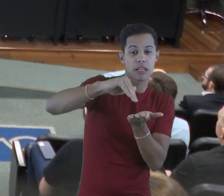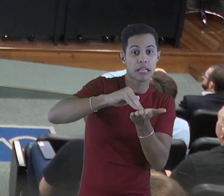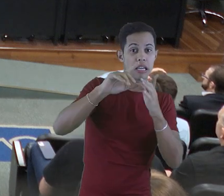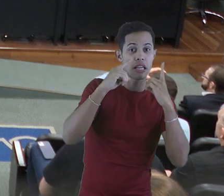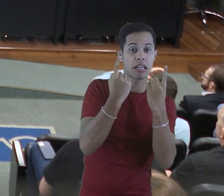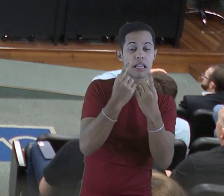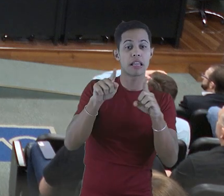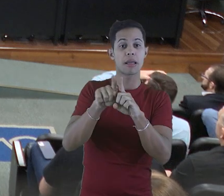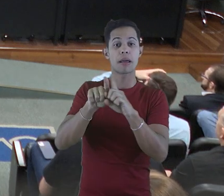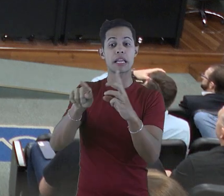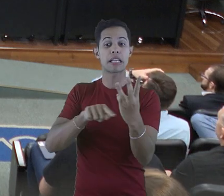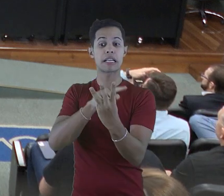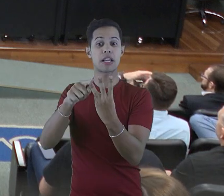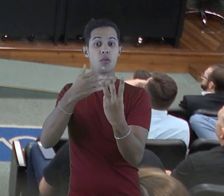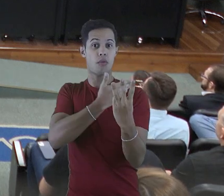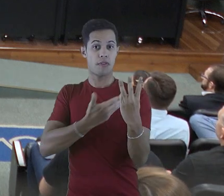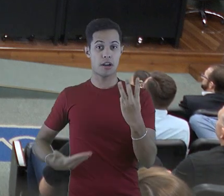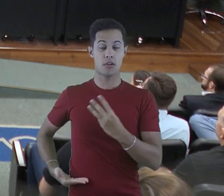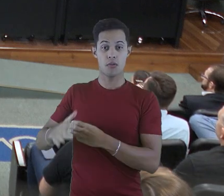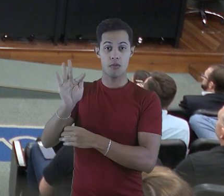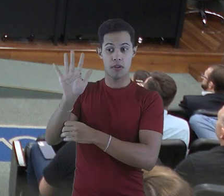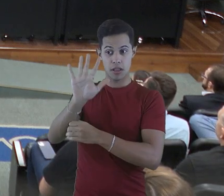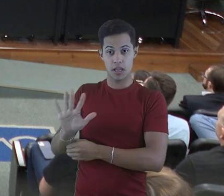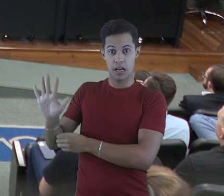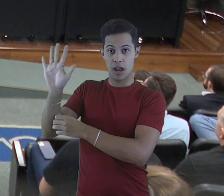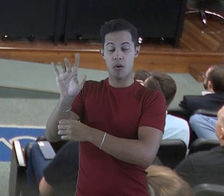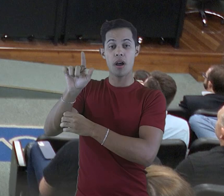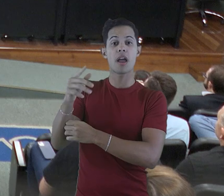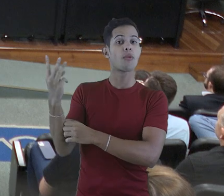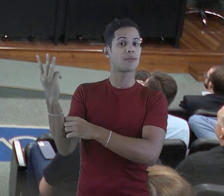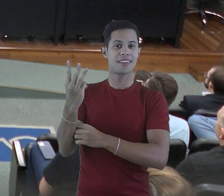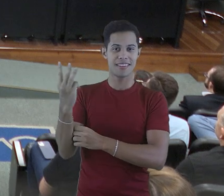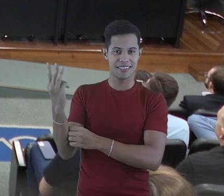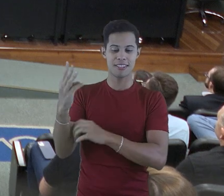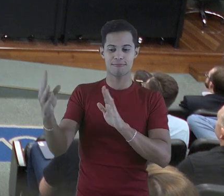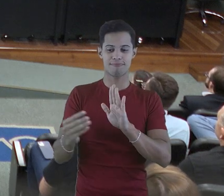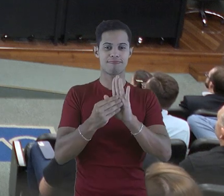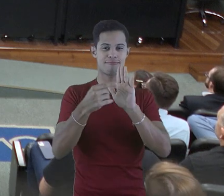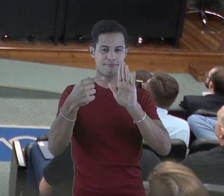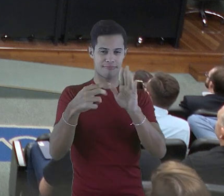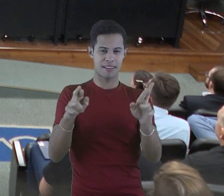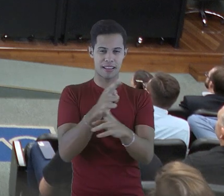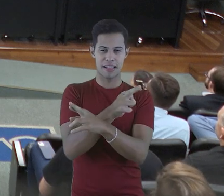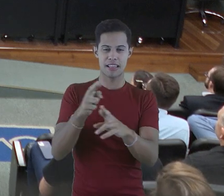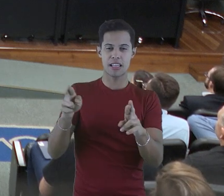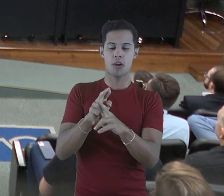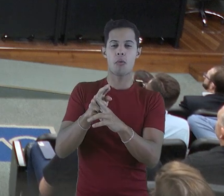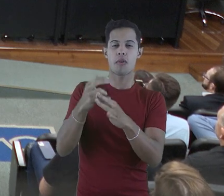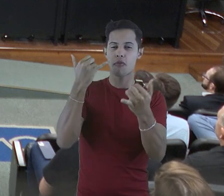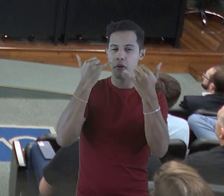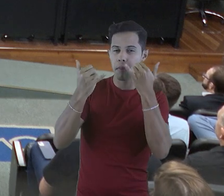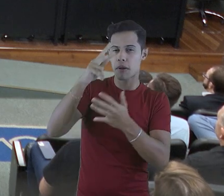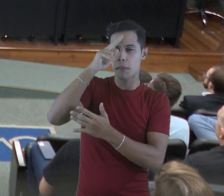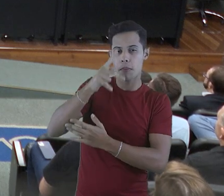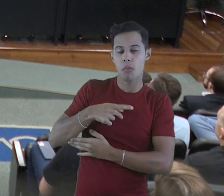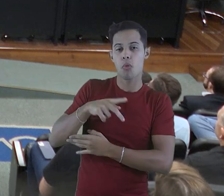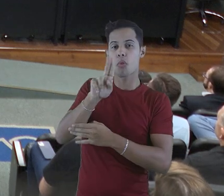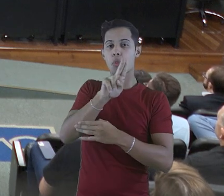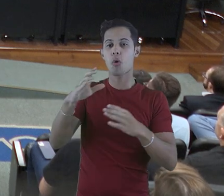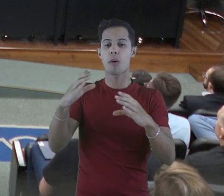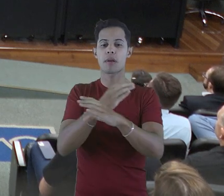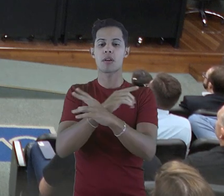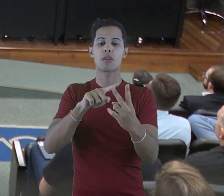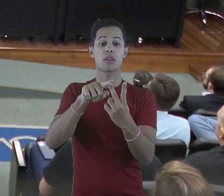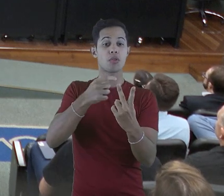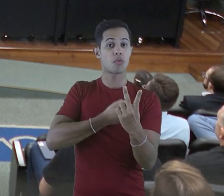governo federal que é um terceiro que está aqui na relação dados pessoais nome completo celular e e-mail cpf finalidade